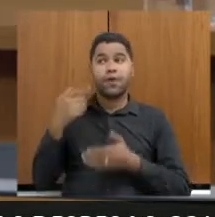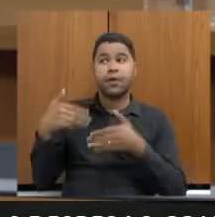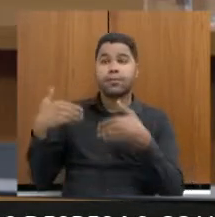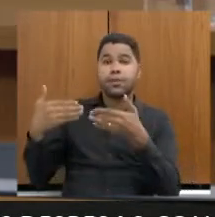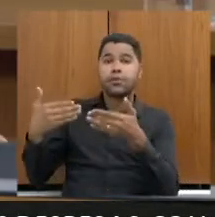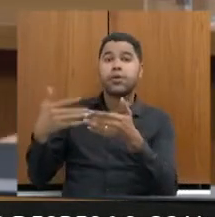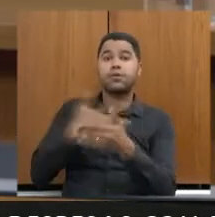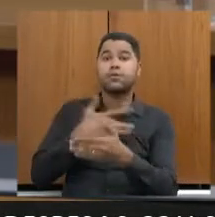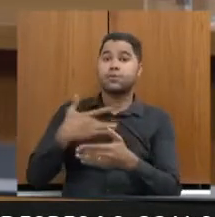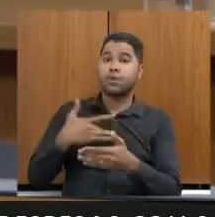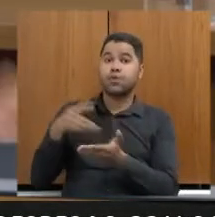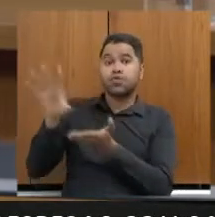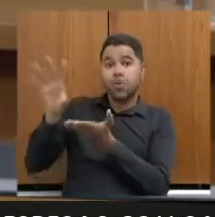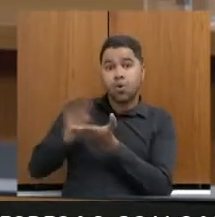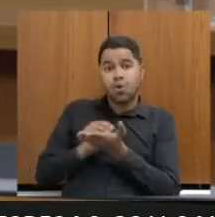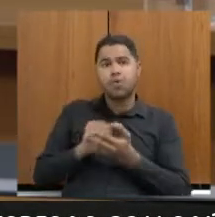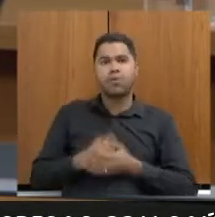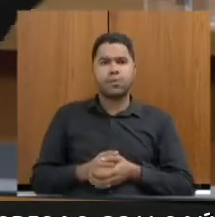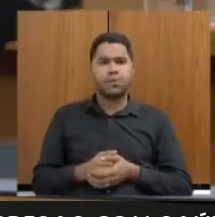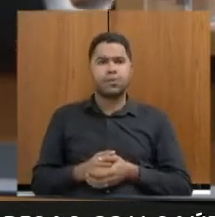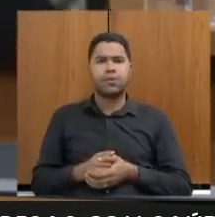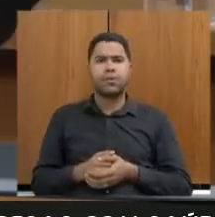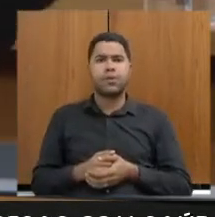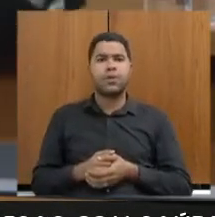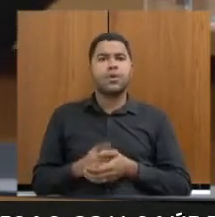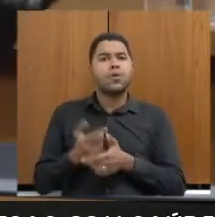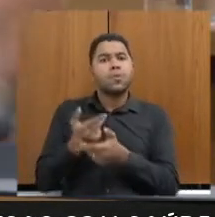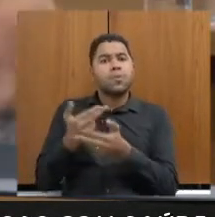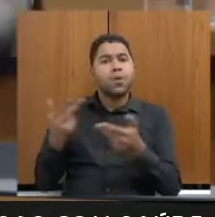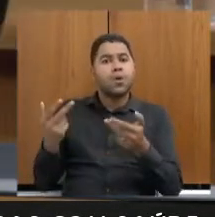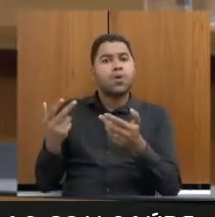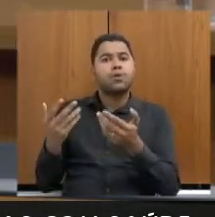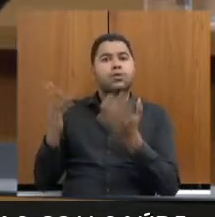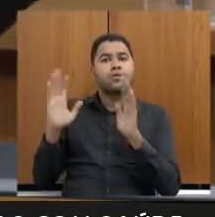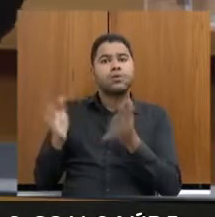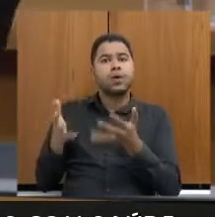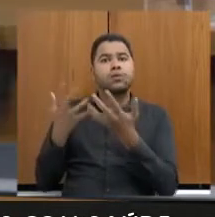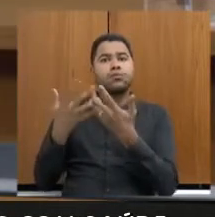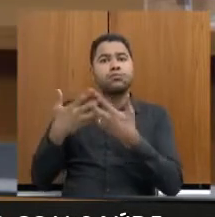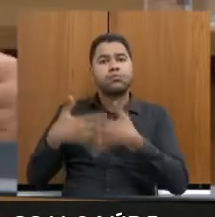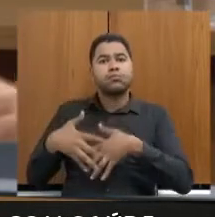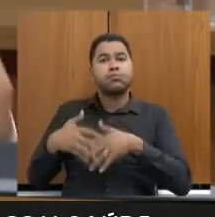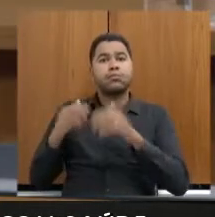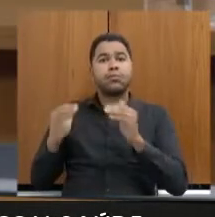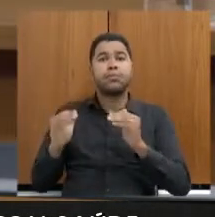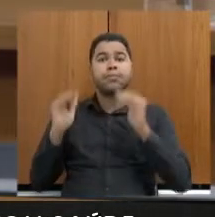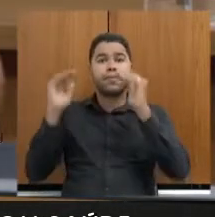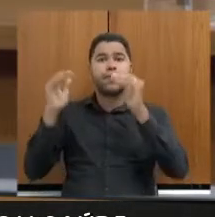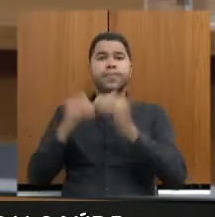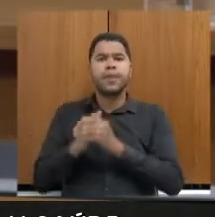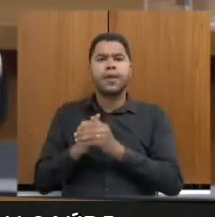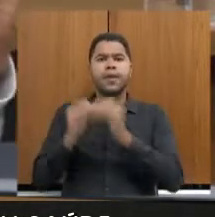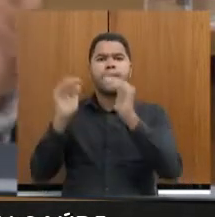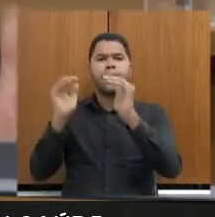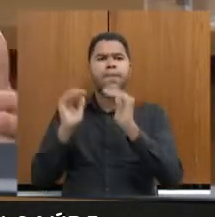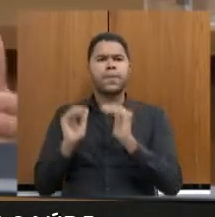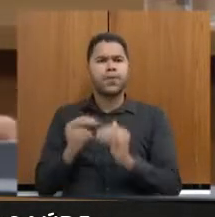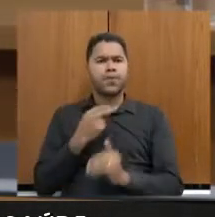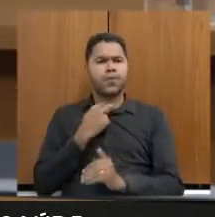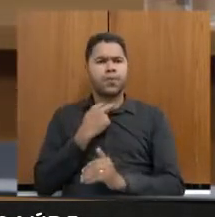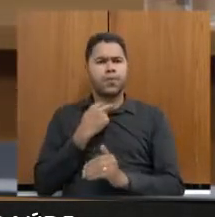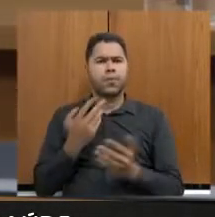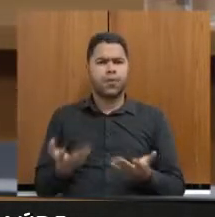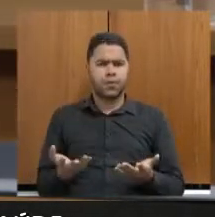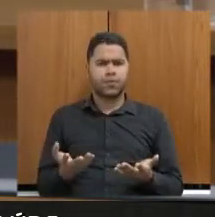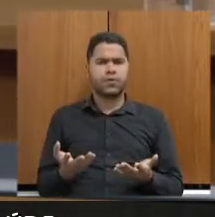ministério da saúde né é copiar uma coisa que está sendo feita pelo ente maior Porque que o ente menor não